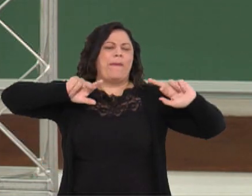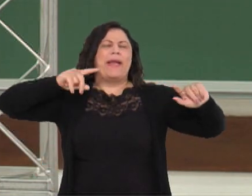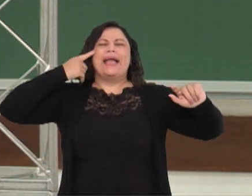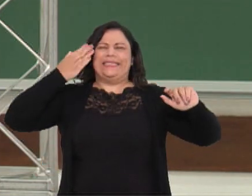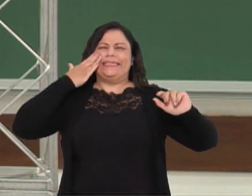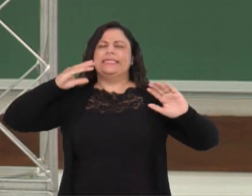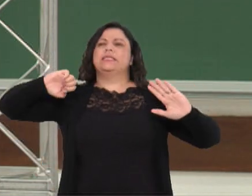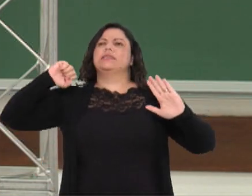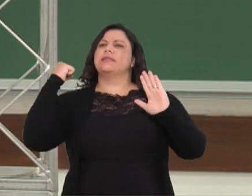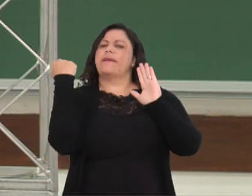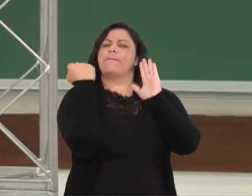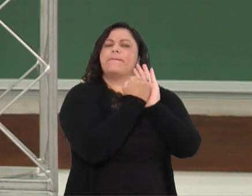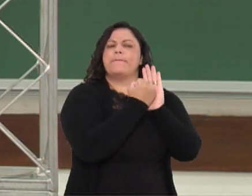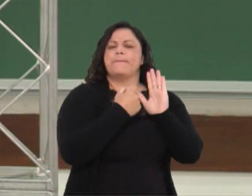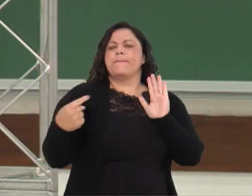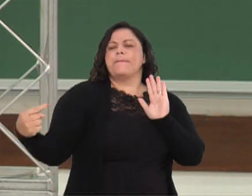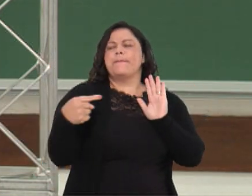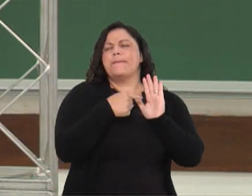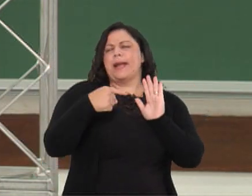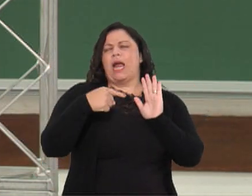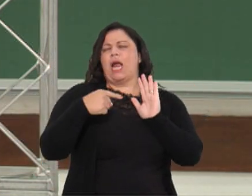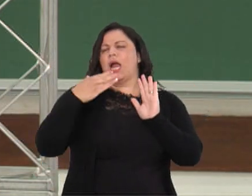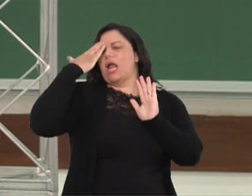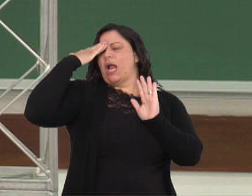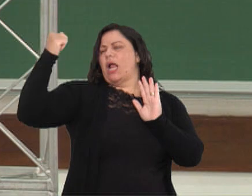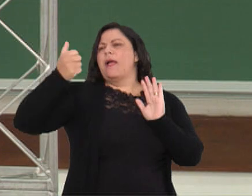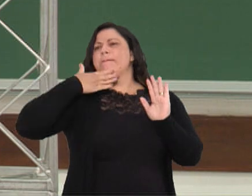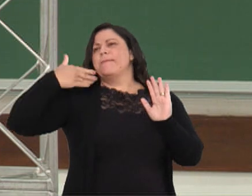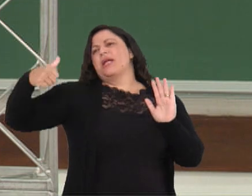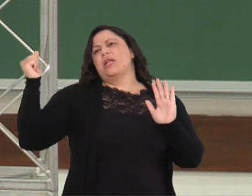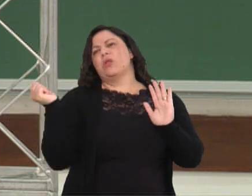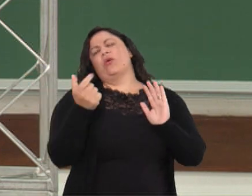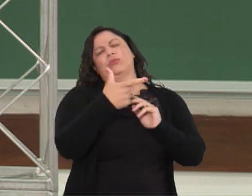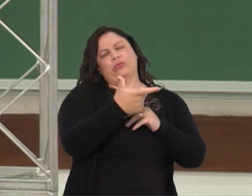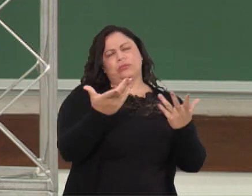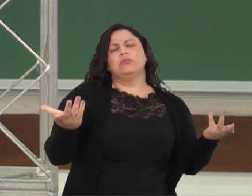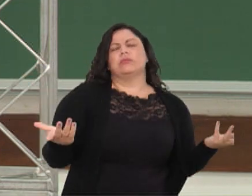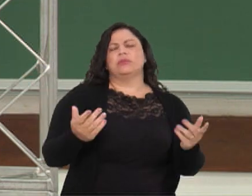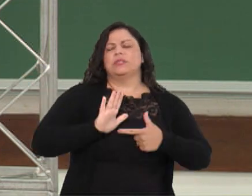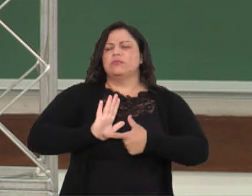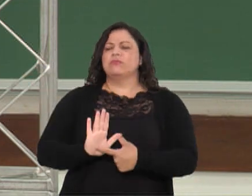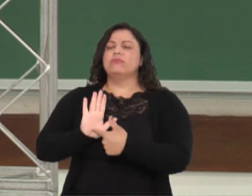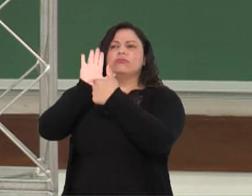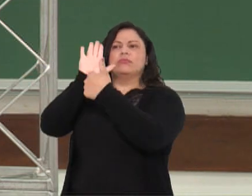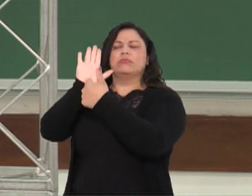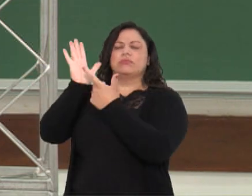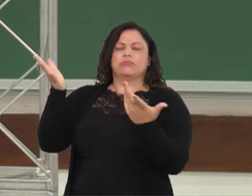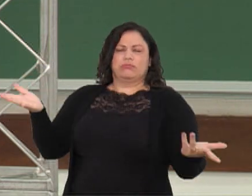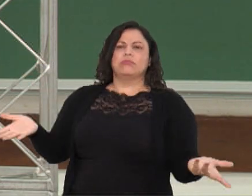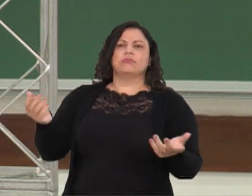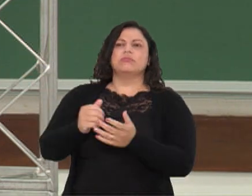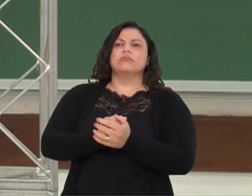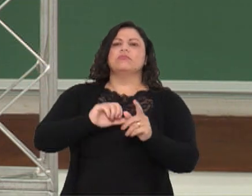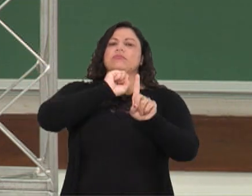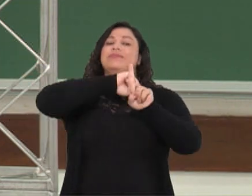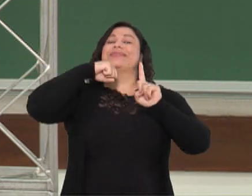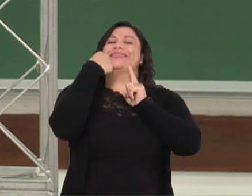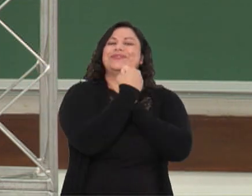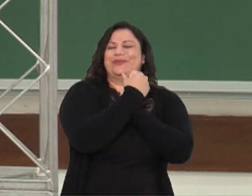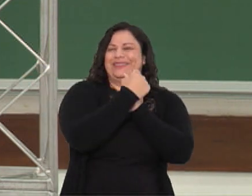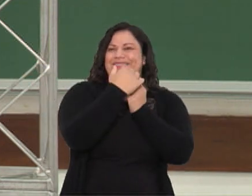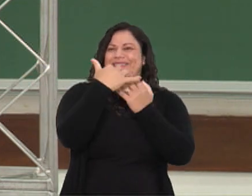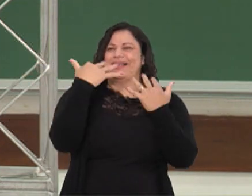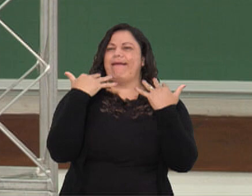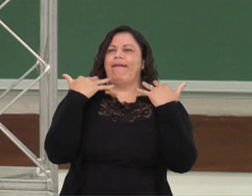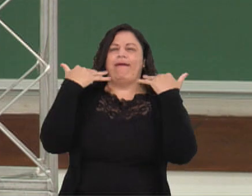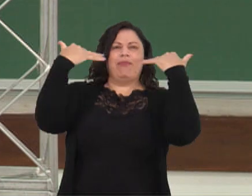tem que ser essa marca de tênis, tem que ser aquela, porque é o parecer social. Então, é colocar que se